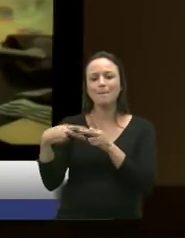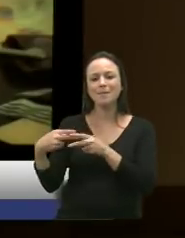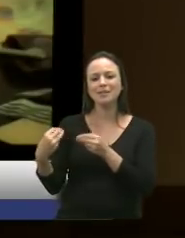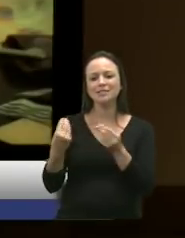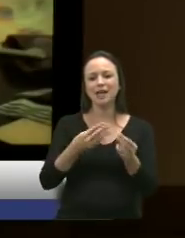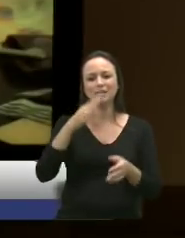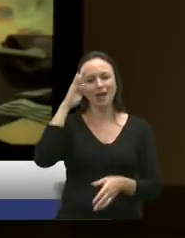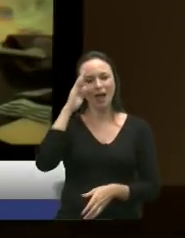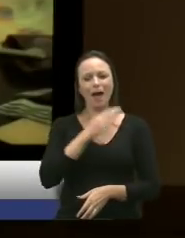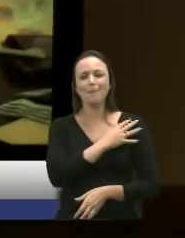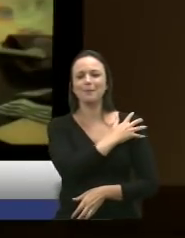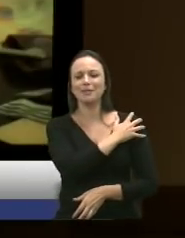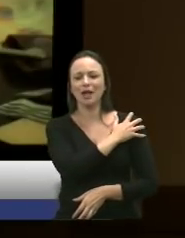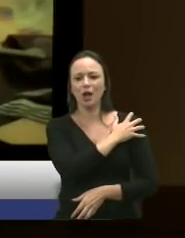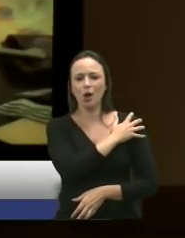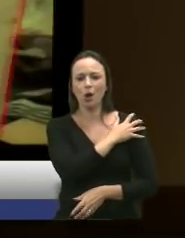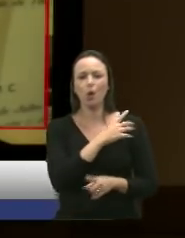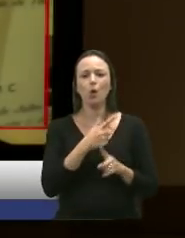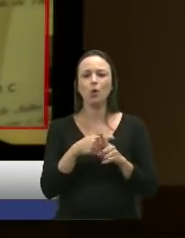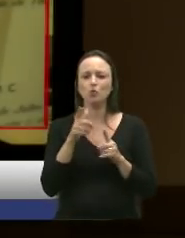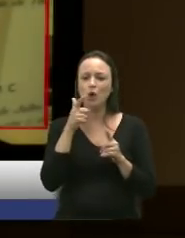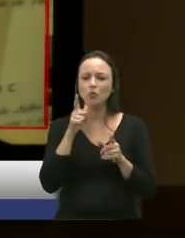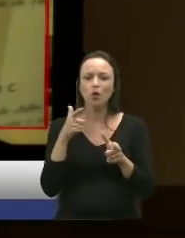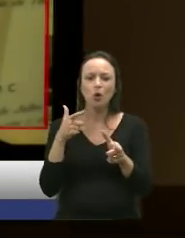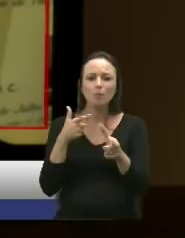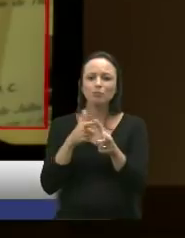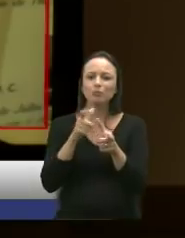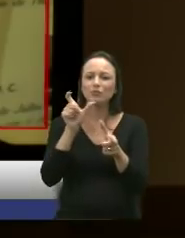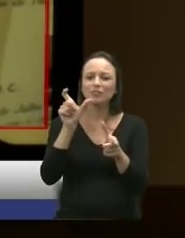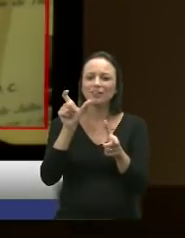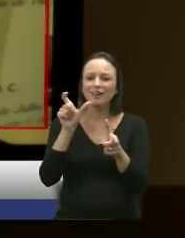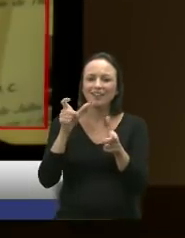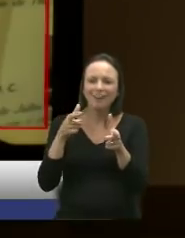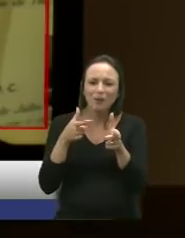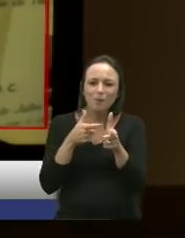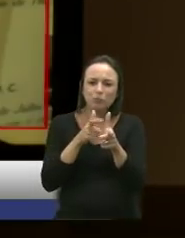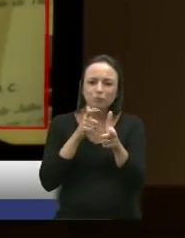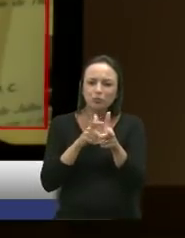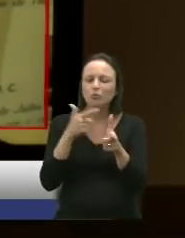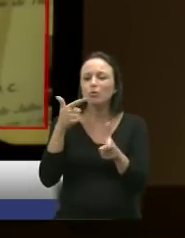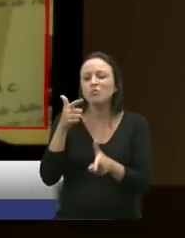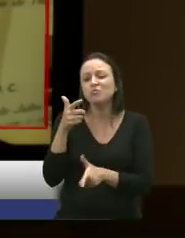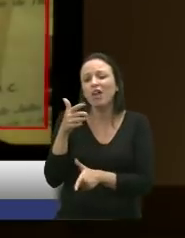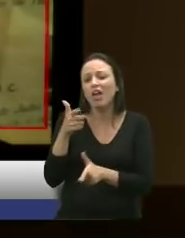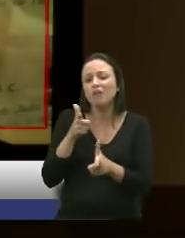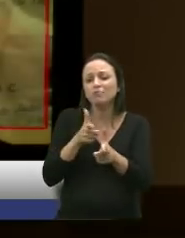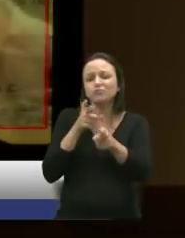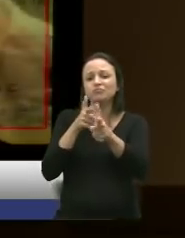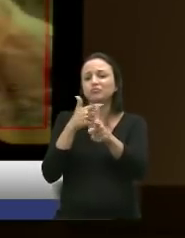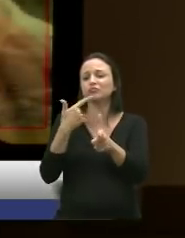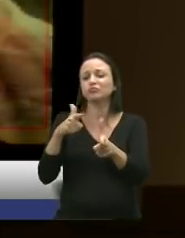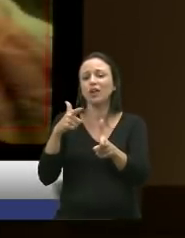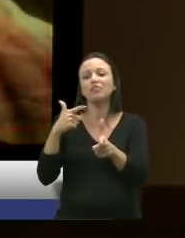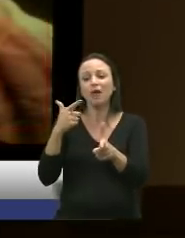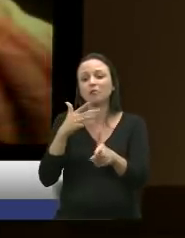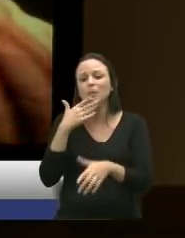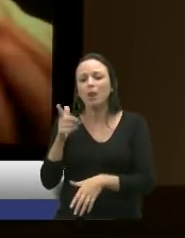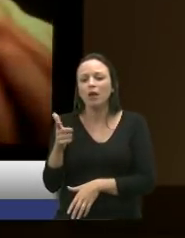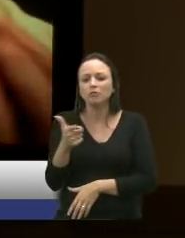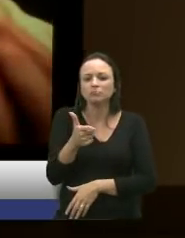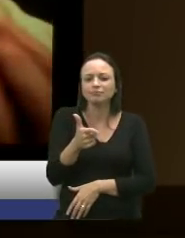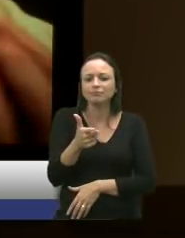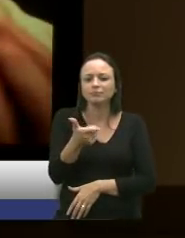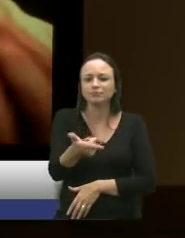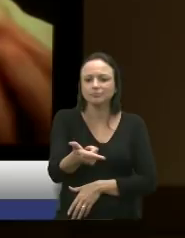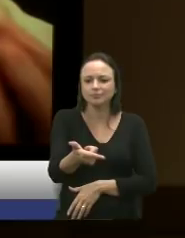ganhou também cartuchos de fuzil, mas não tinha fuzil. Então o capitão deu o revólver para ele. Aliás, para